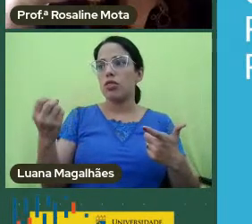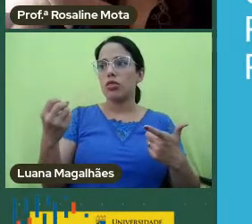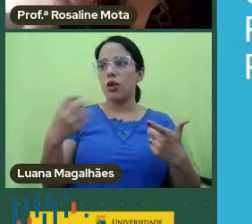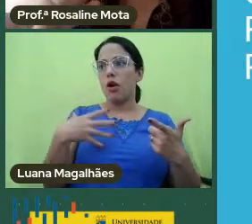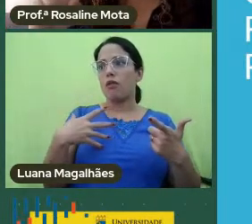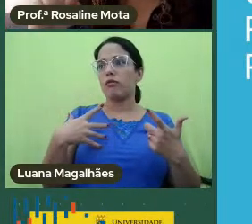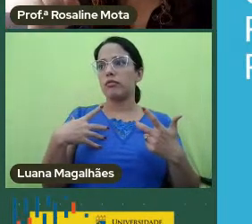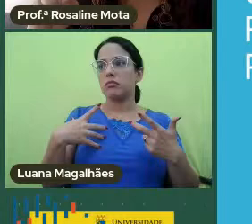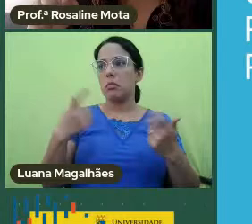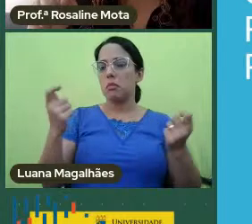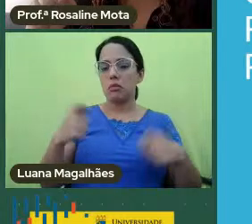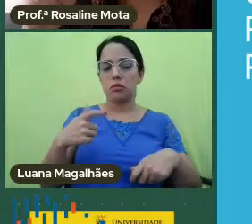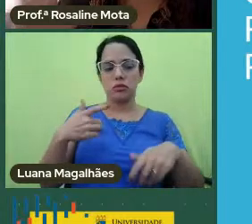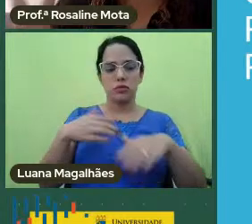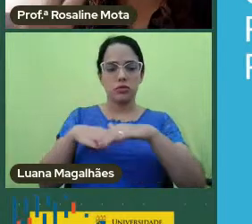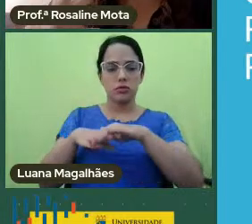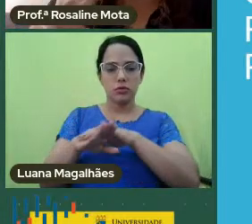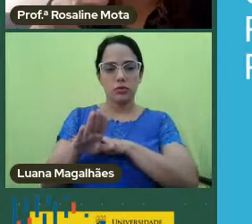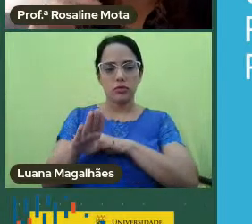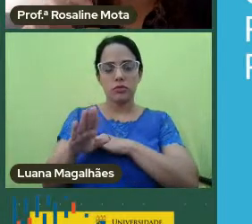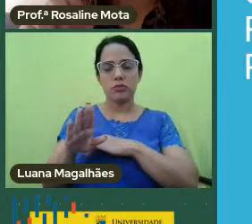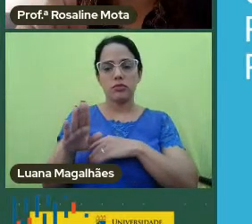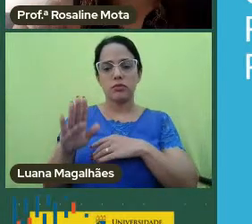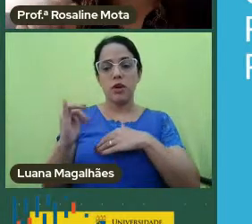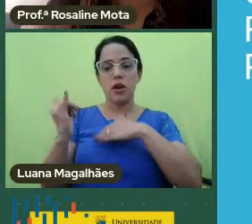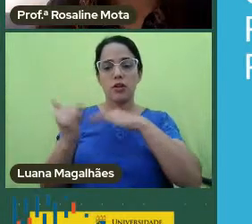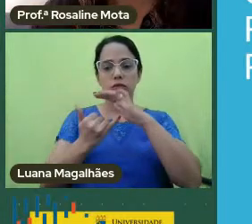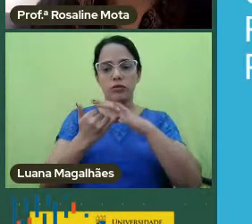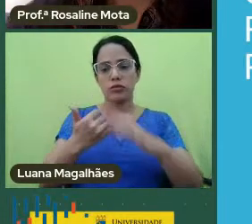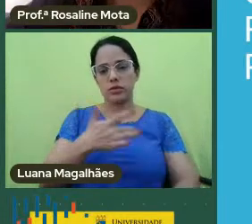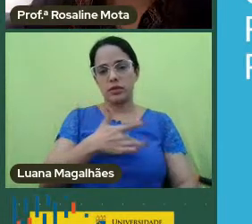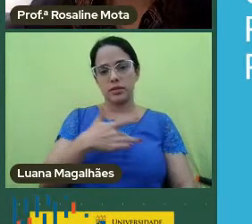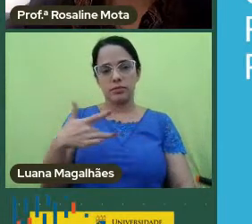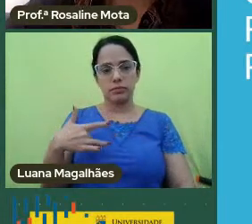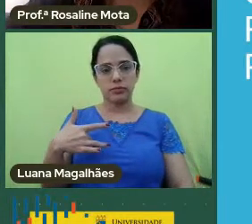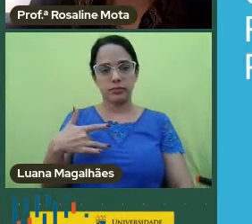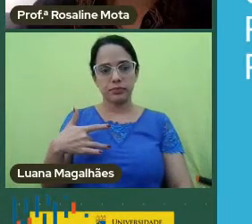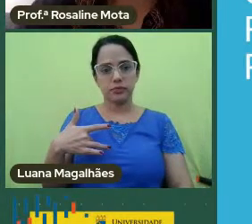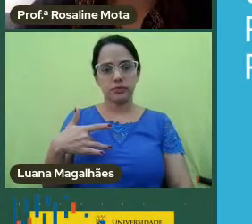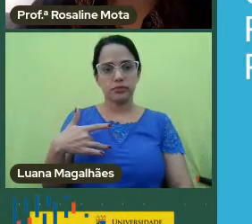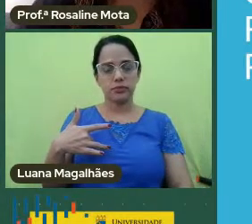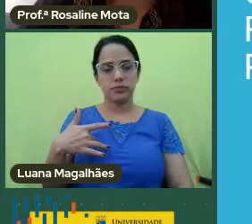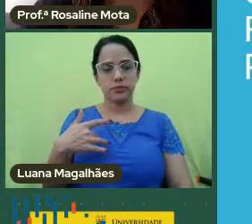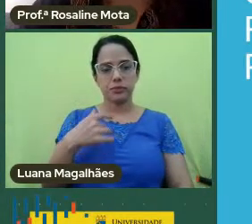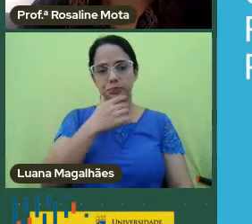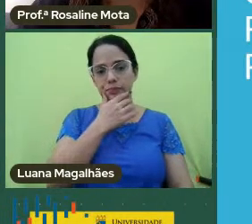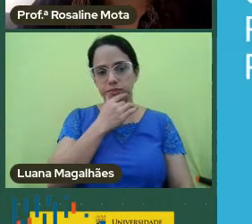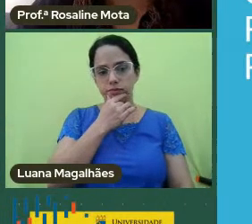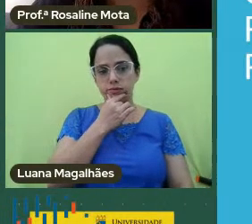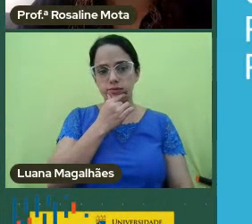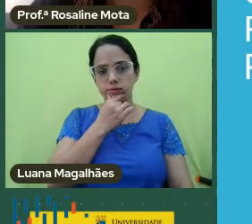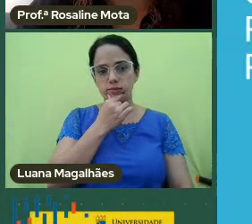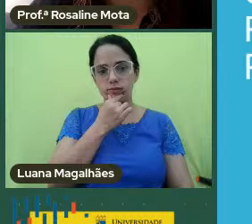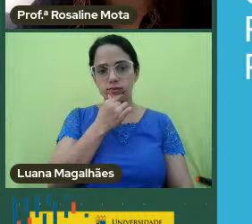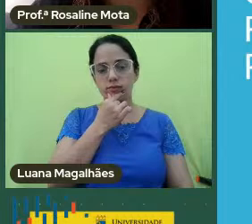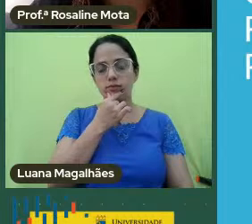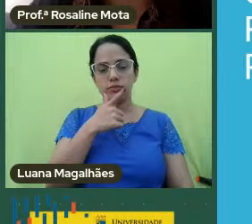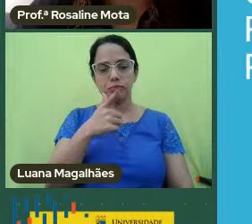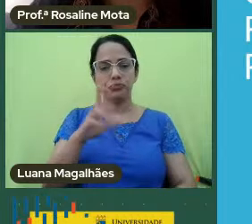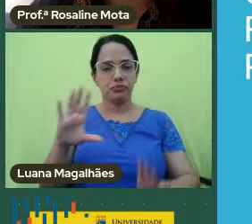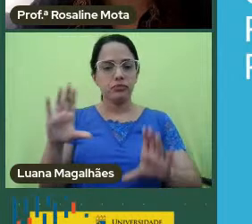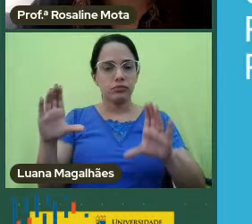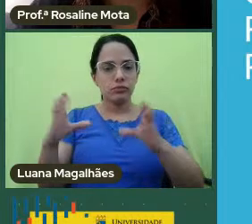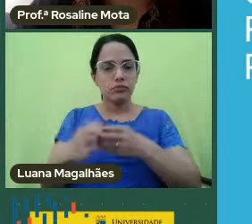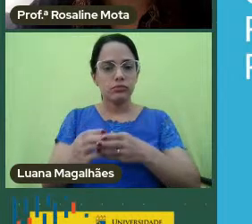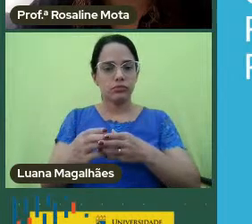Então, se as instituições de saúde começaram a atentar ainda mais, vamos dar gás e dar força às comissões